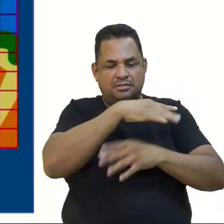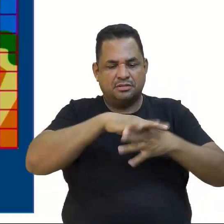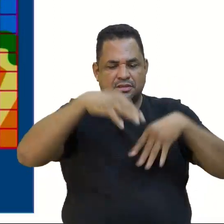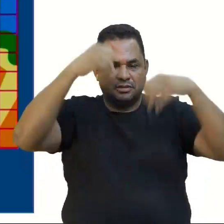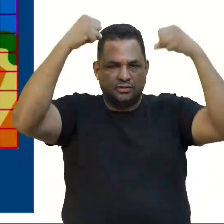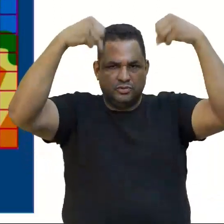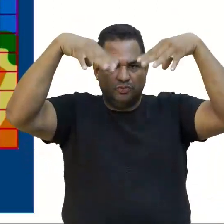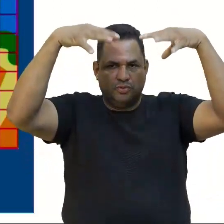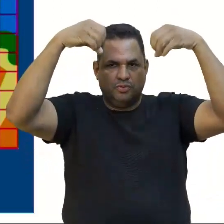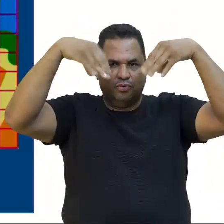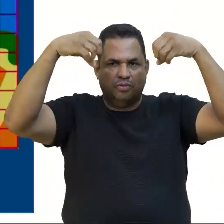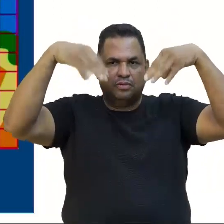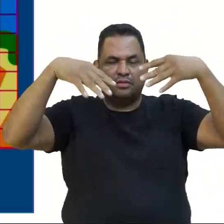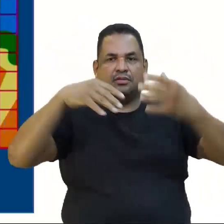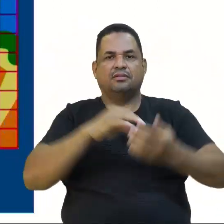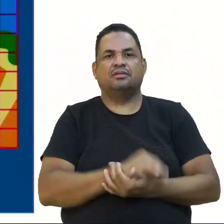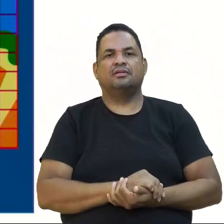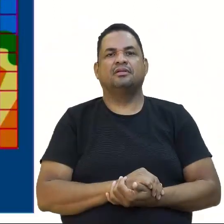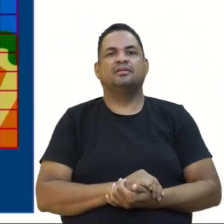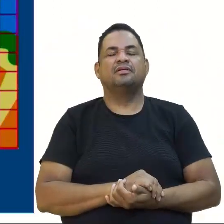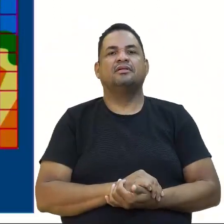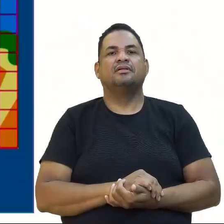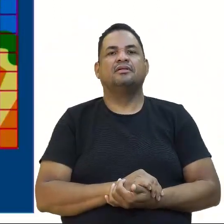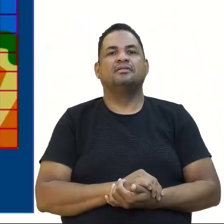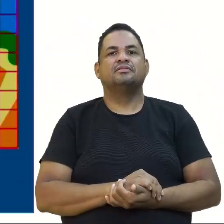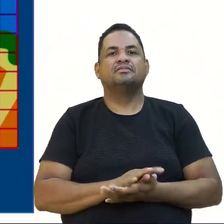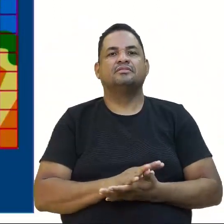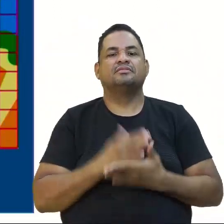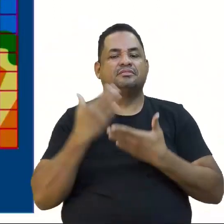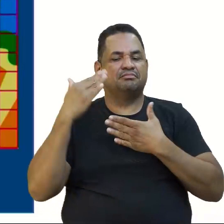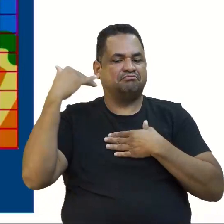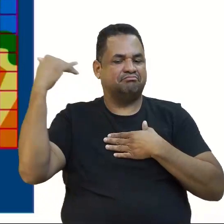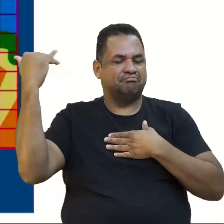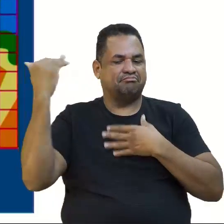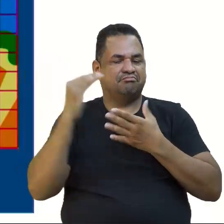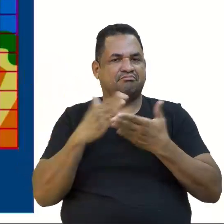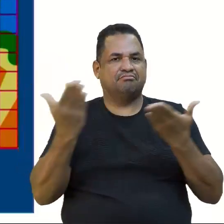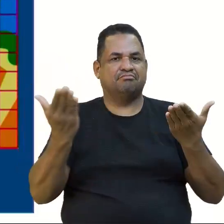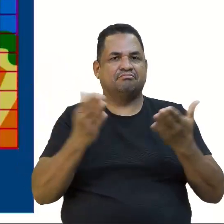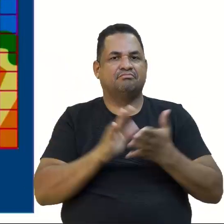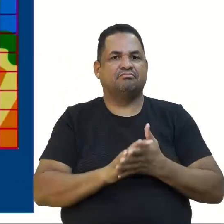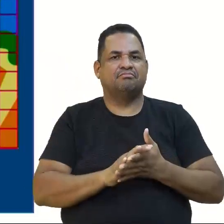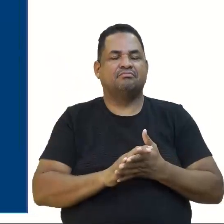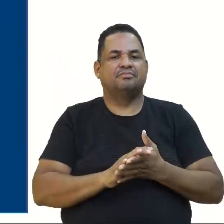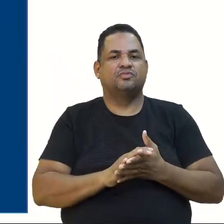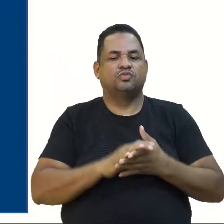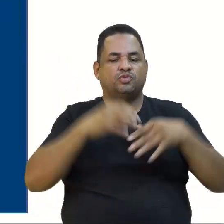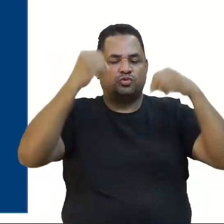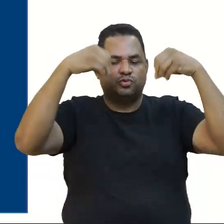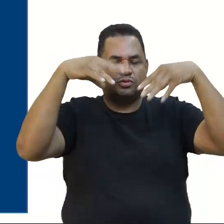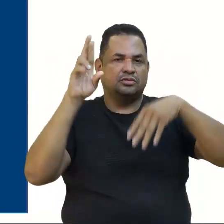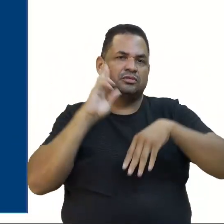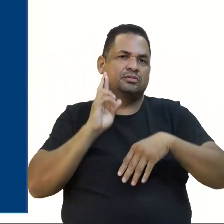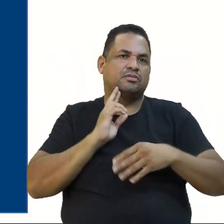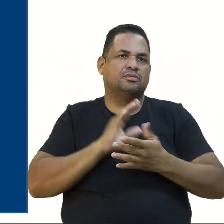Muito bem. Em homenagem às chuvas de Rondônia, vamos à pergunta de número